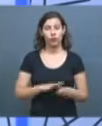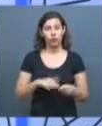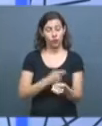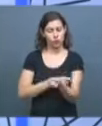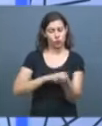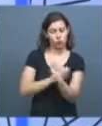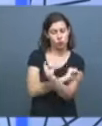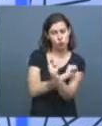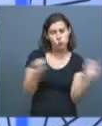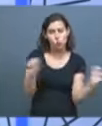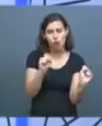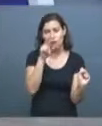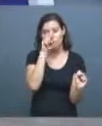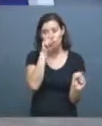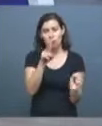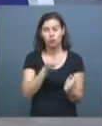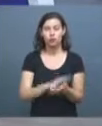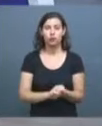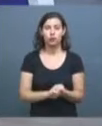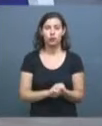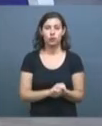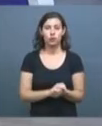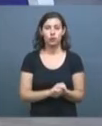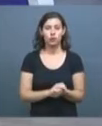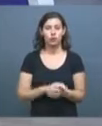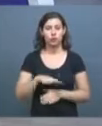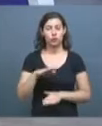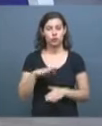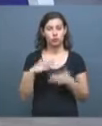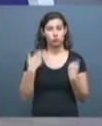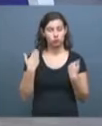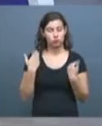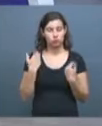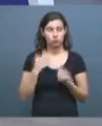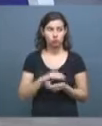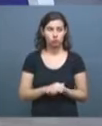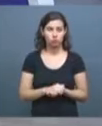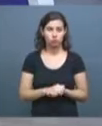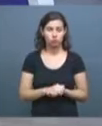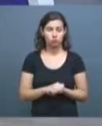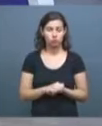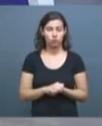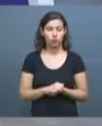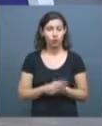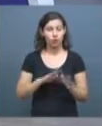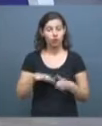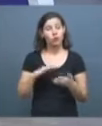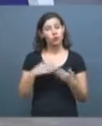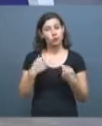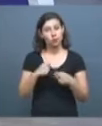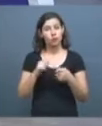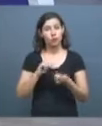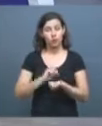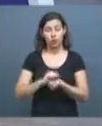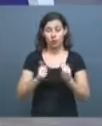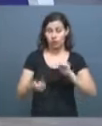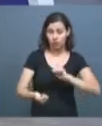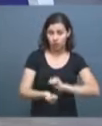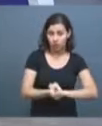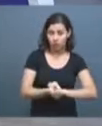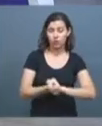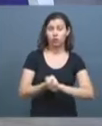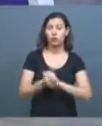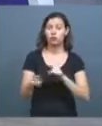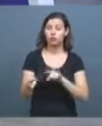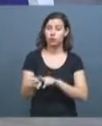fase do organismo, como ação de fuga, tudo isso que é necessário para o ser humano adaptar e se defender, ele é muito interessante,